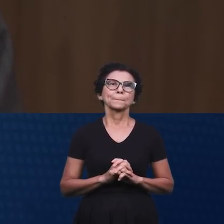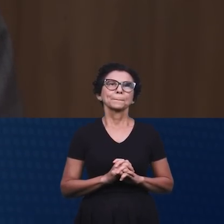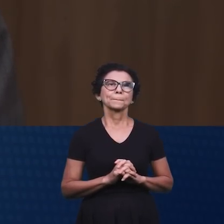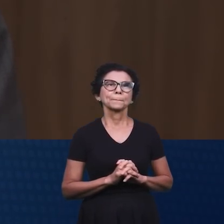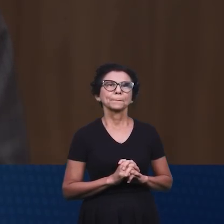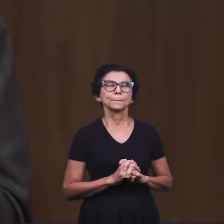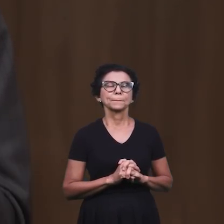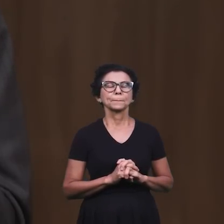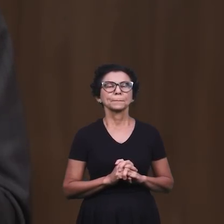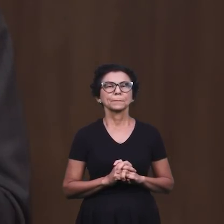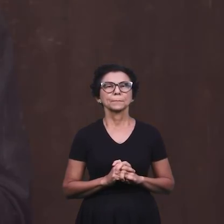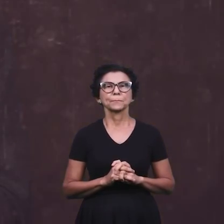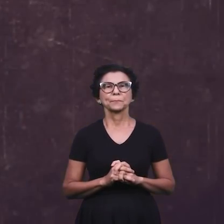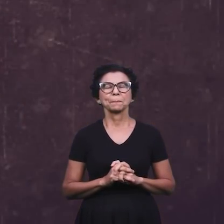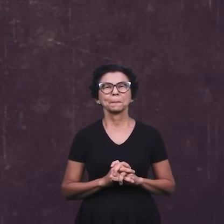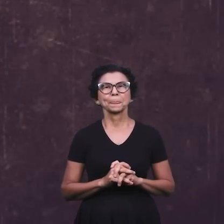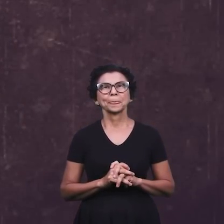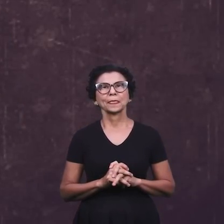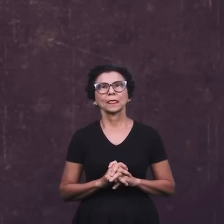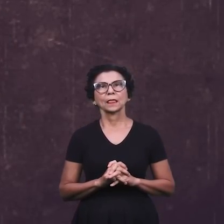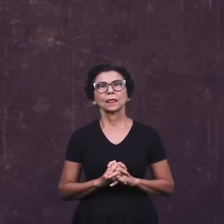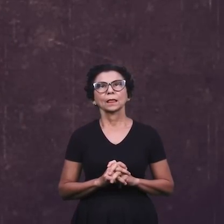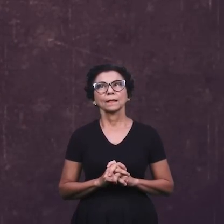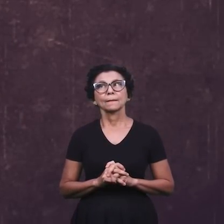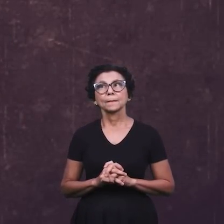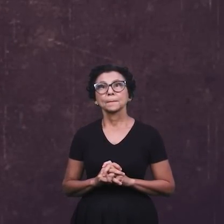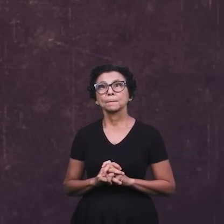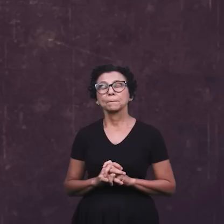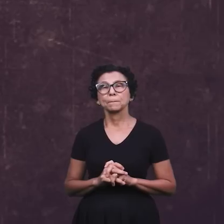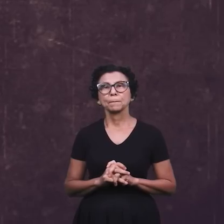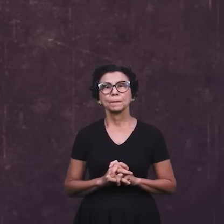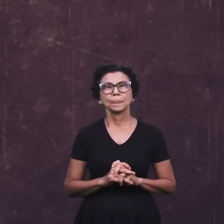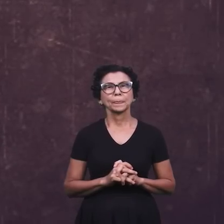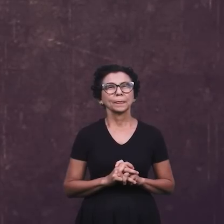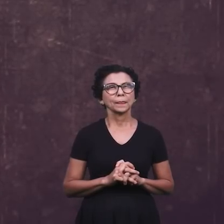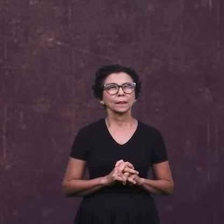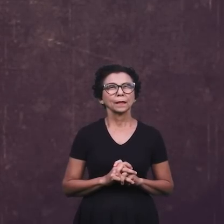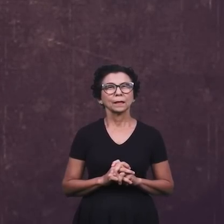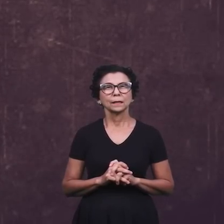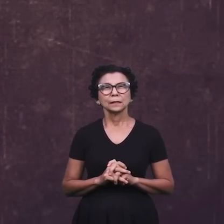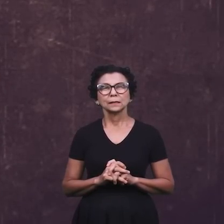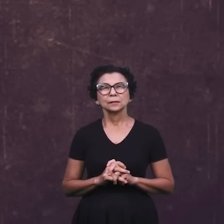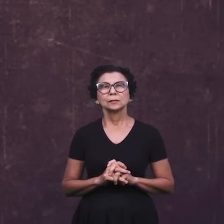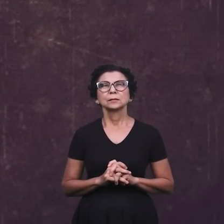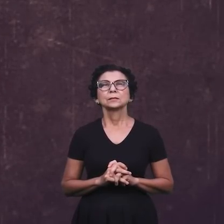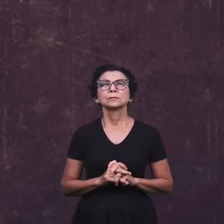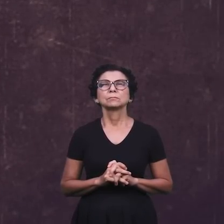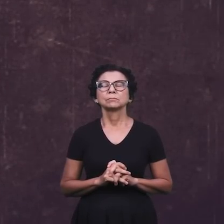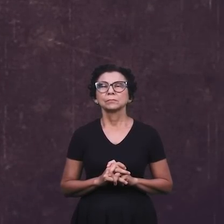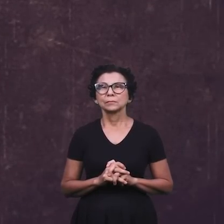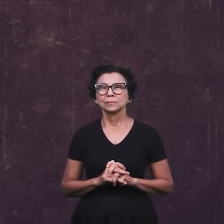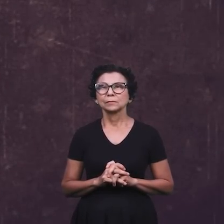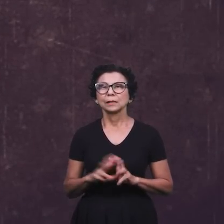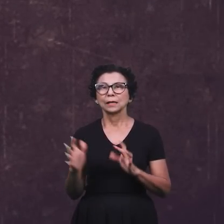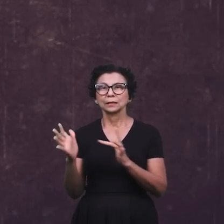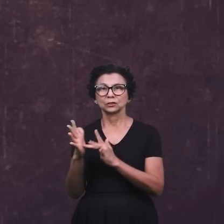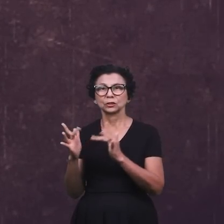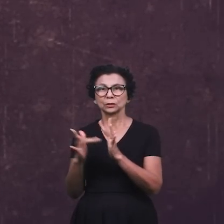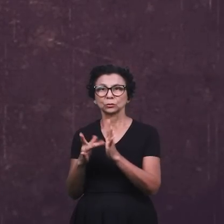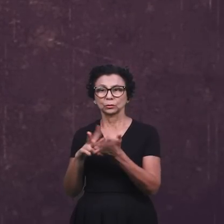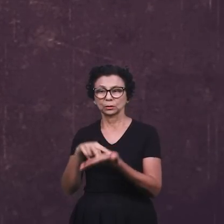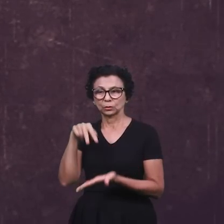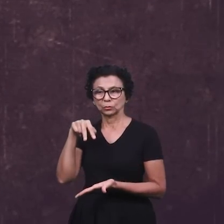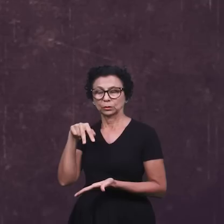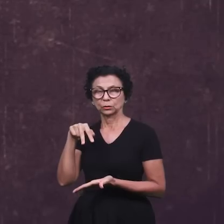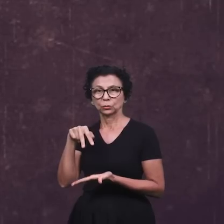15, versículo 6, depois foi visto uma vez por mais de 500 irmãos, certo? Dos